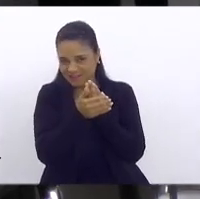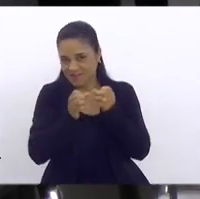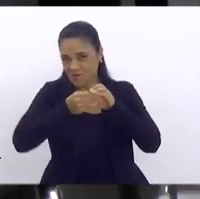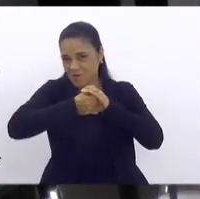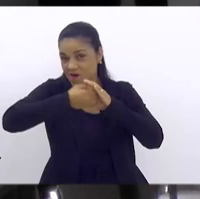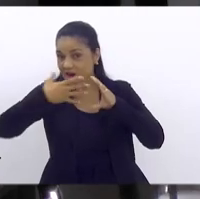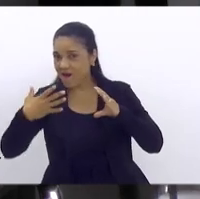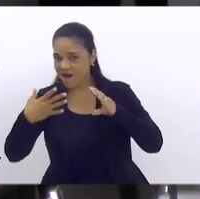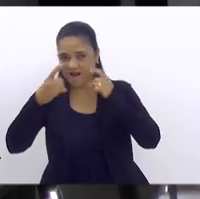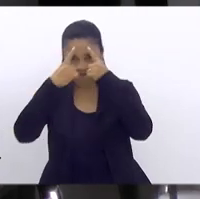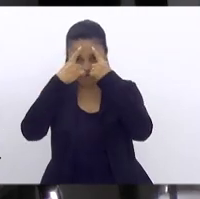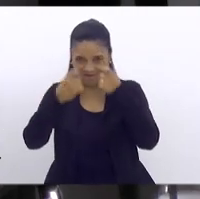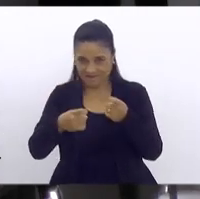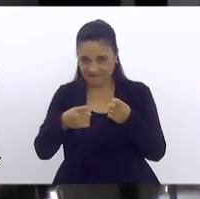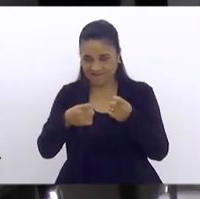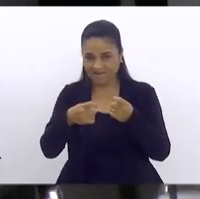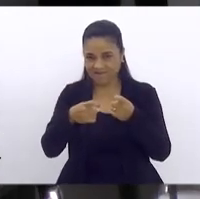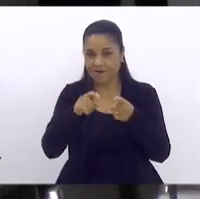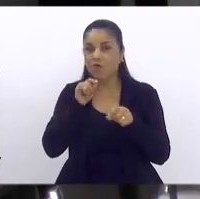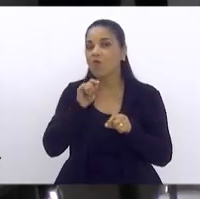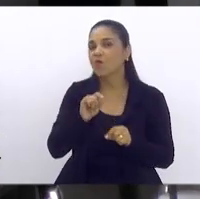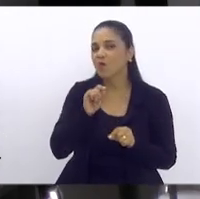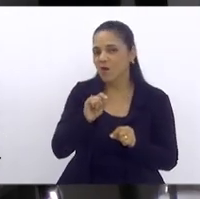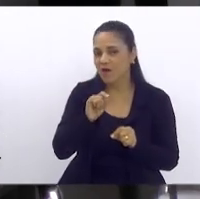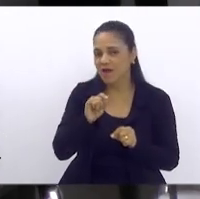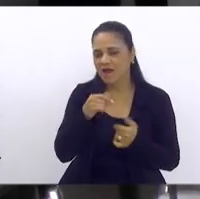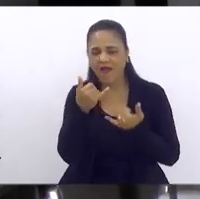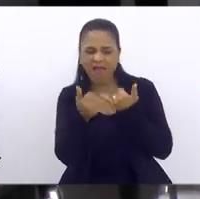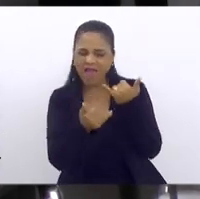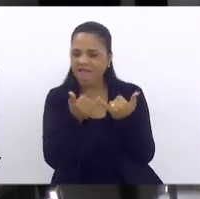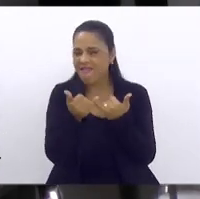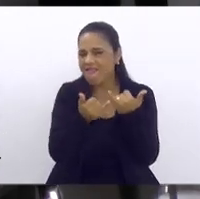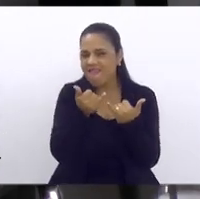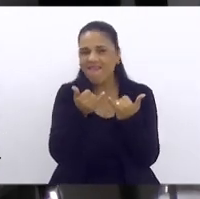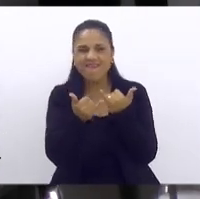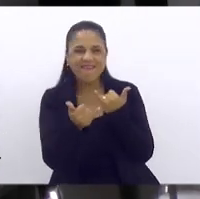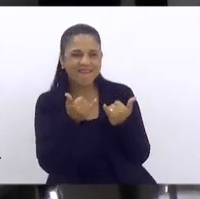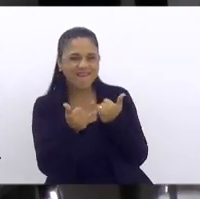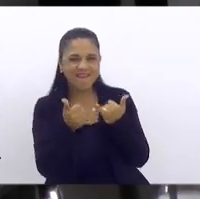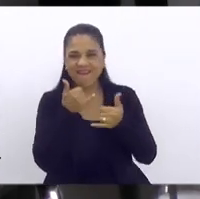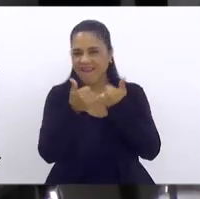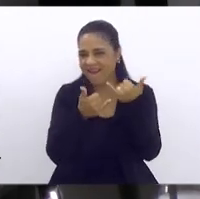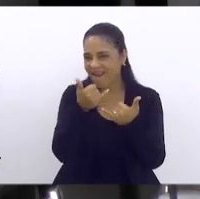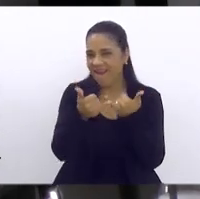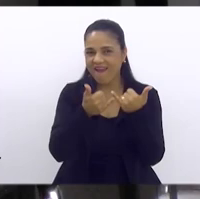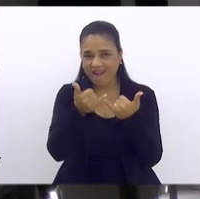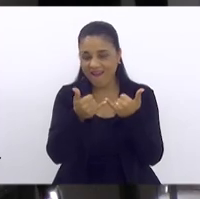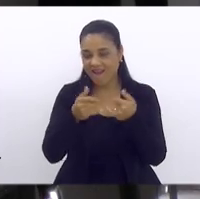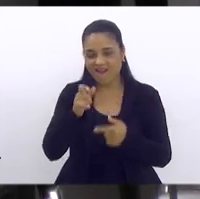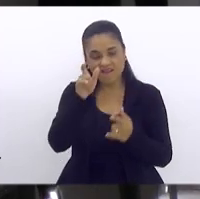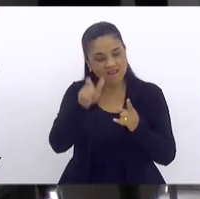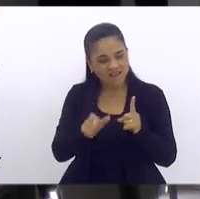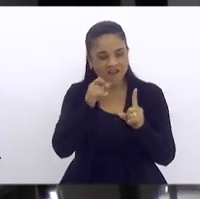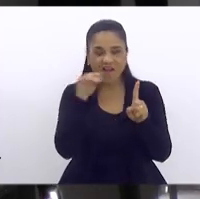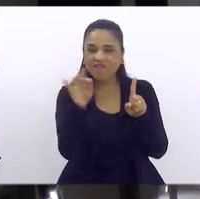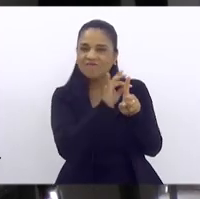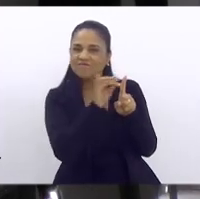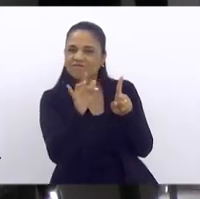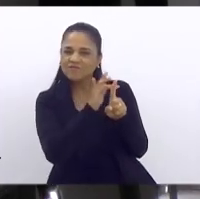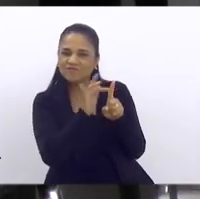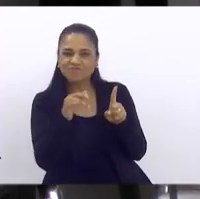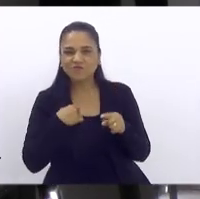da violência, alegando se tratar apenas de uma brincadeira, alegando que a vítima que não tem senso de humor,